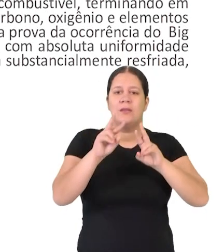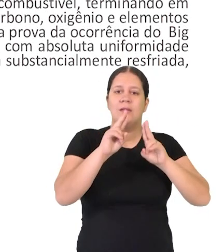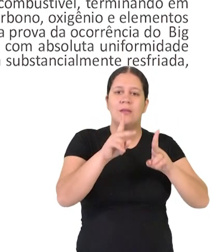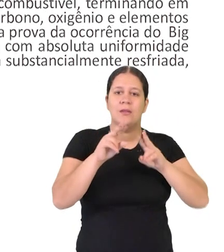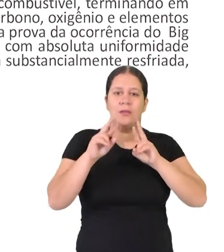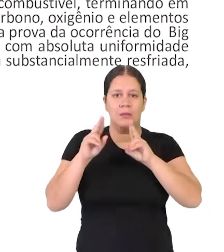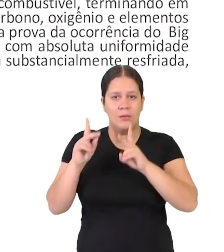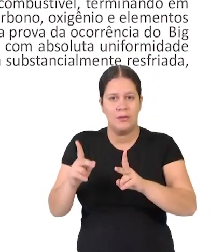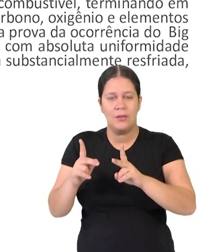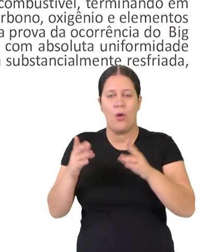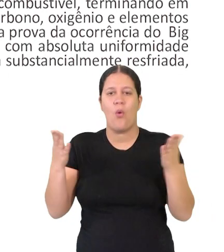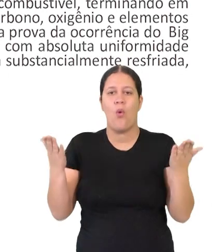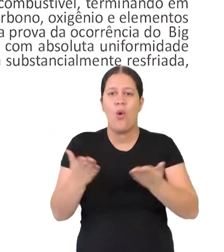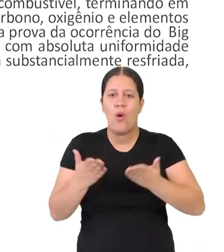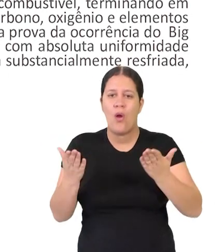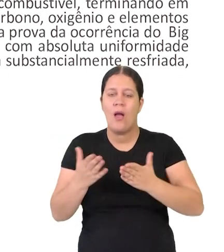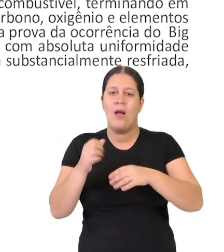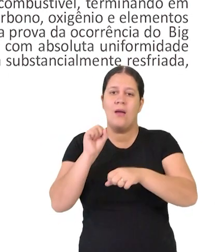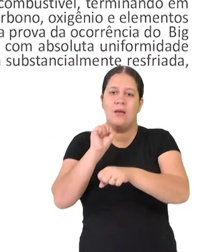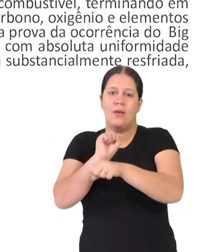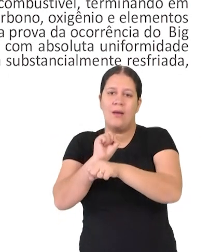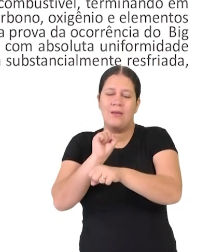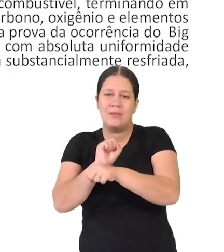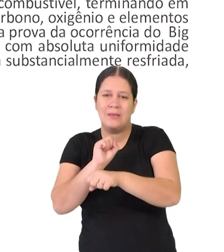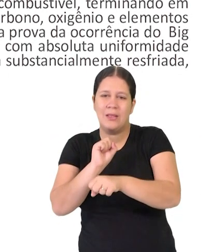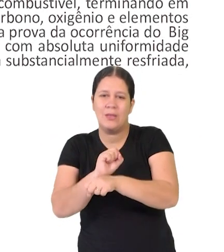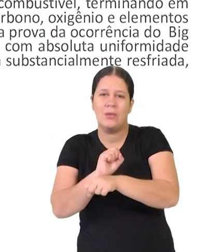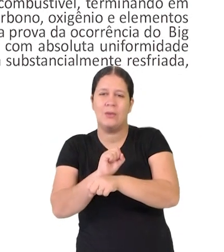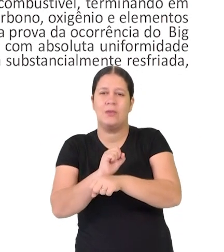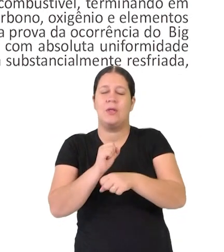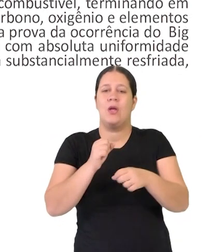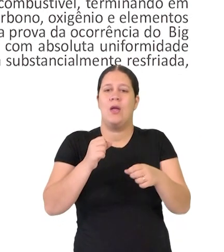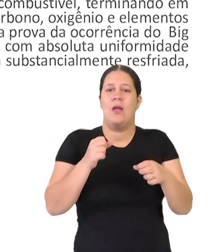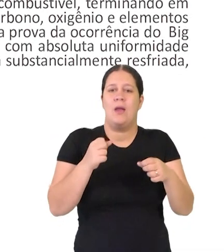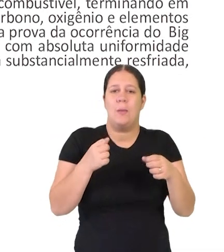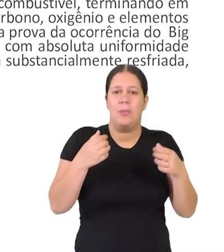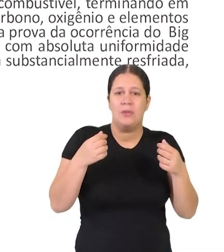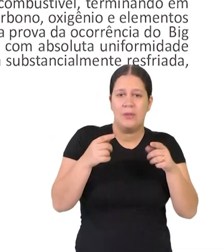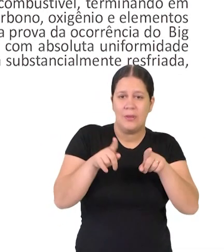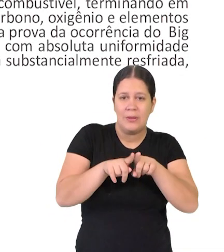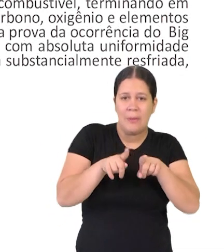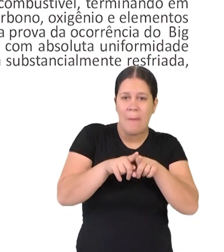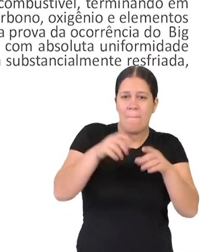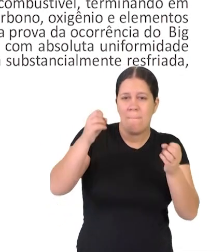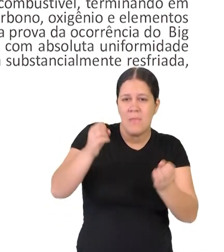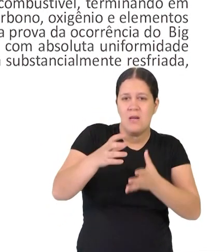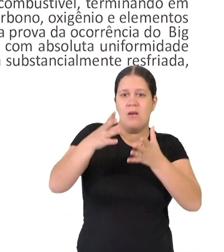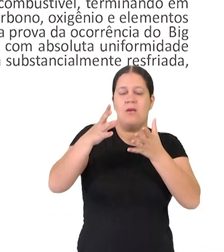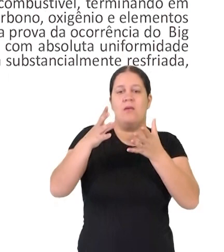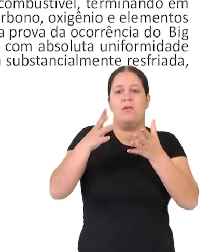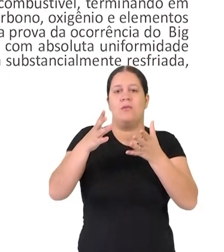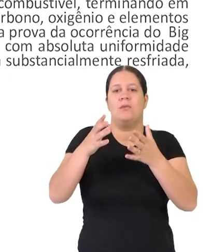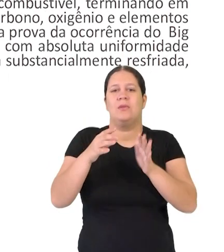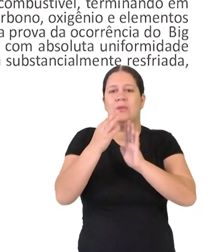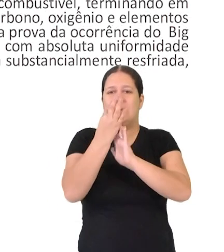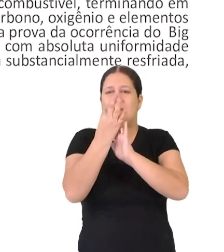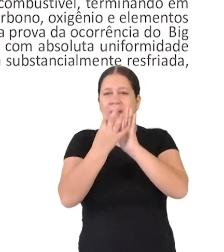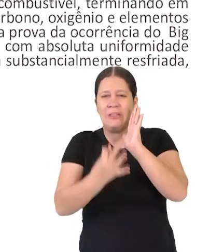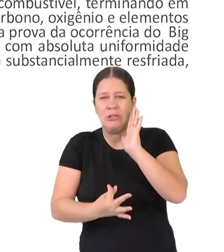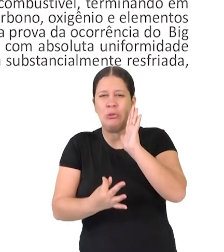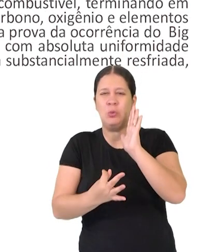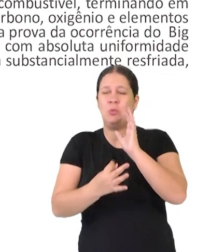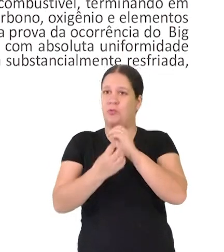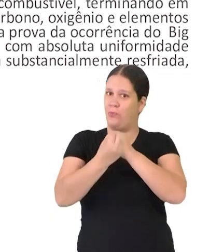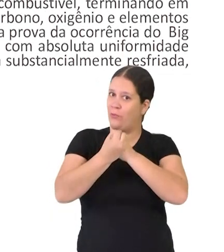a intensidade que atualmente seria de esperar para a radiação, agora substancialmente resfriada do Big Bang. Esse texto foi meu não,